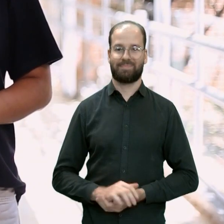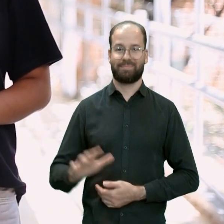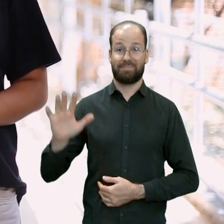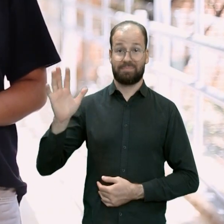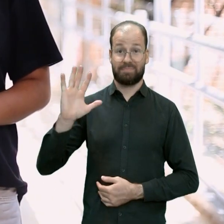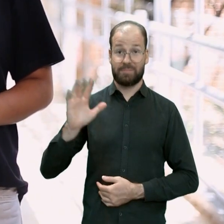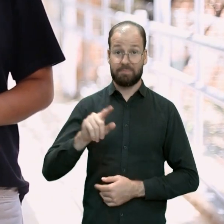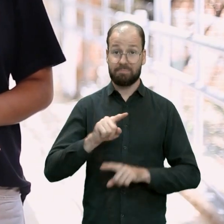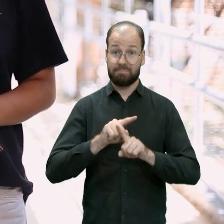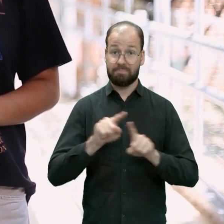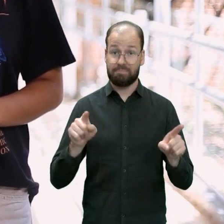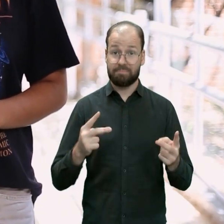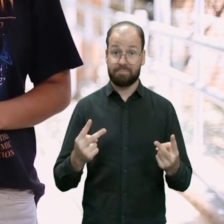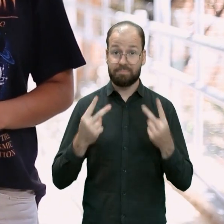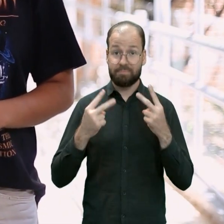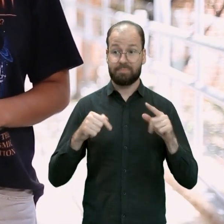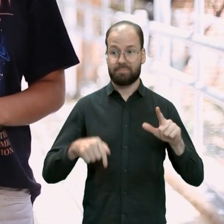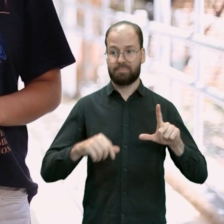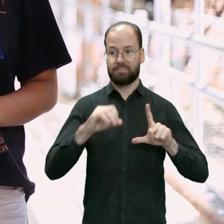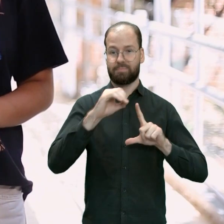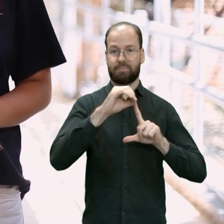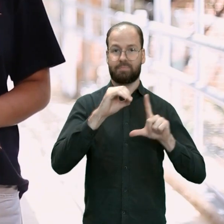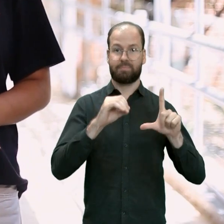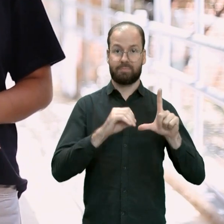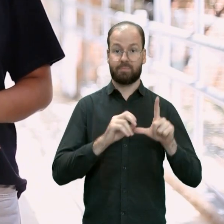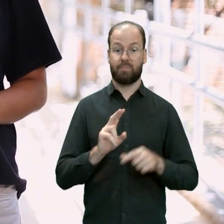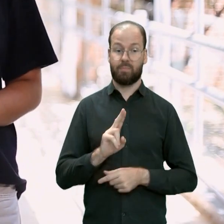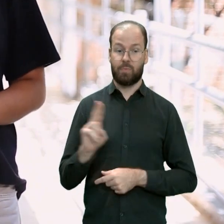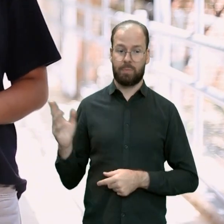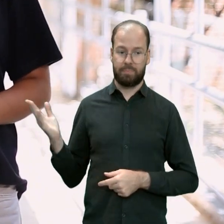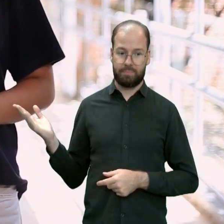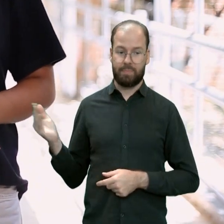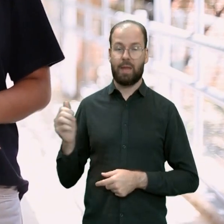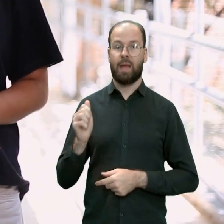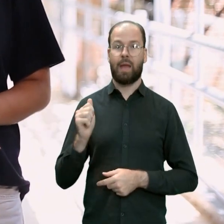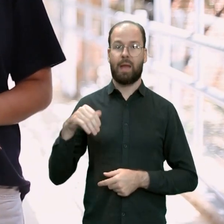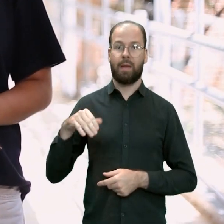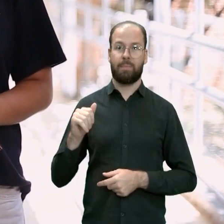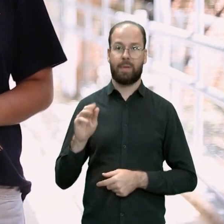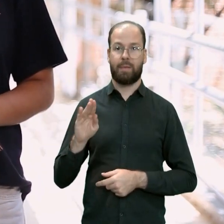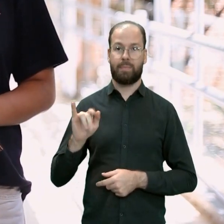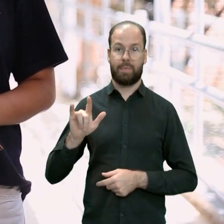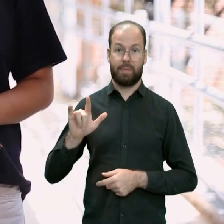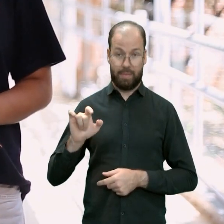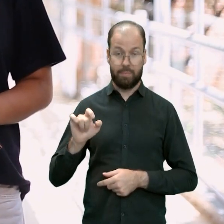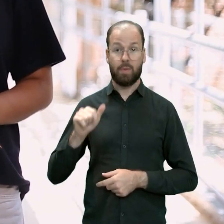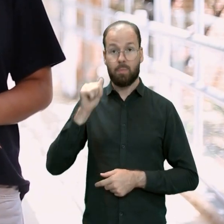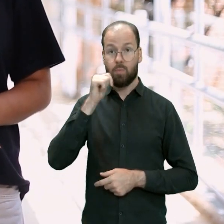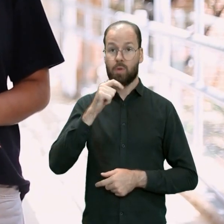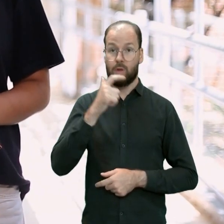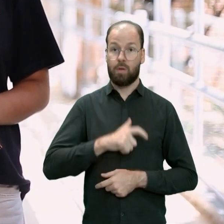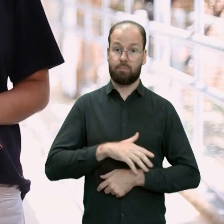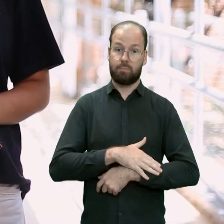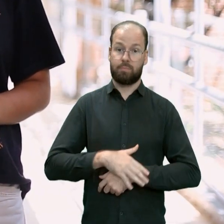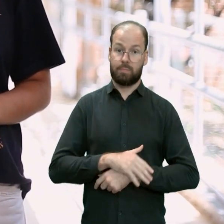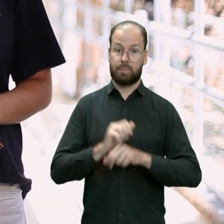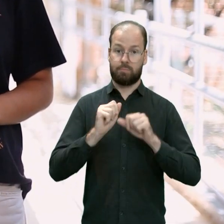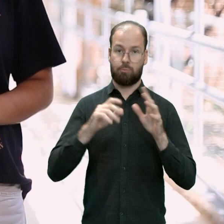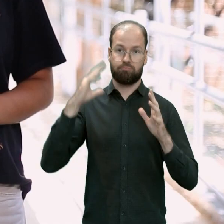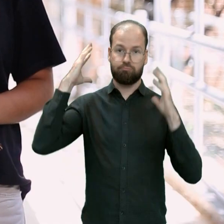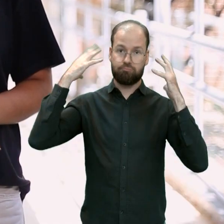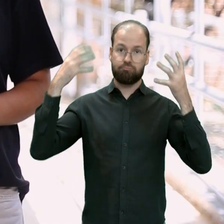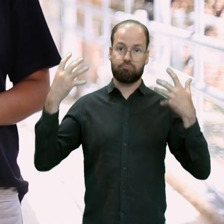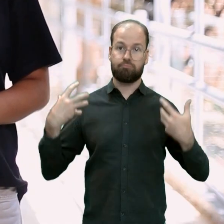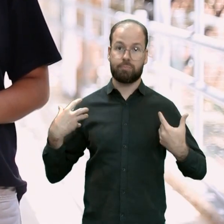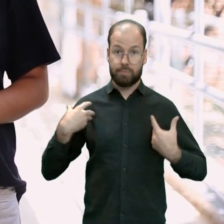Olá para você que se liga na TV UFG. Me chamo Amabile Nascente, sou uma mulher jovem de pele clara, cabelos castanhos cacheados na